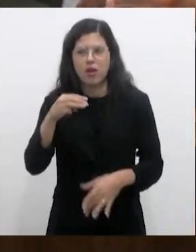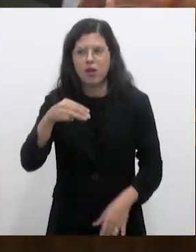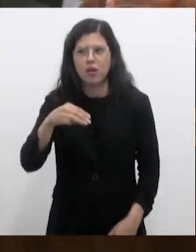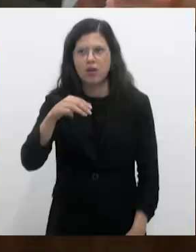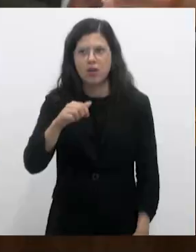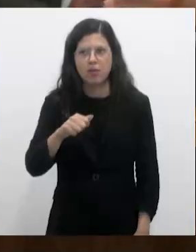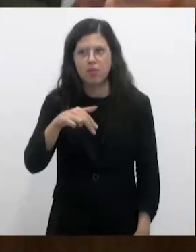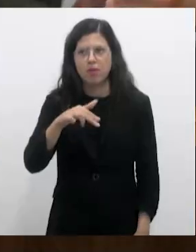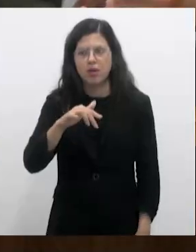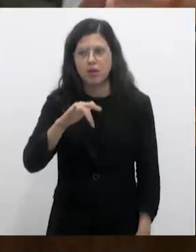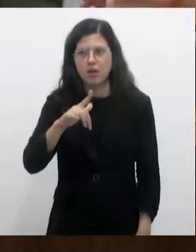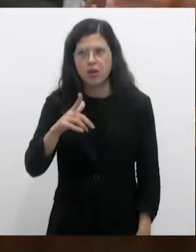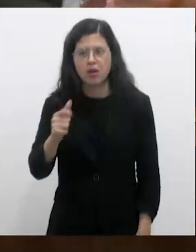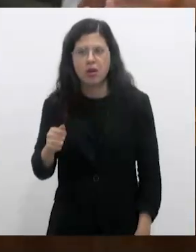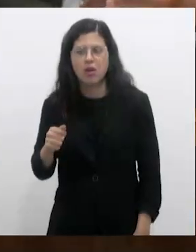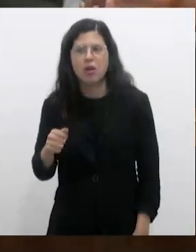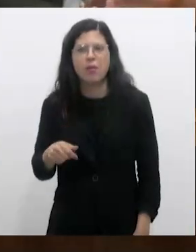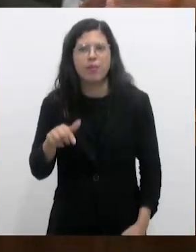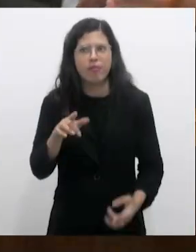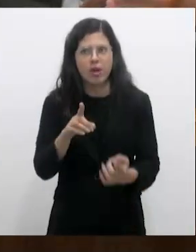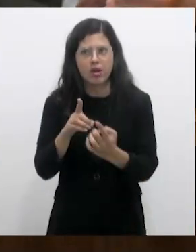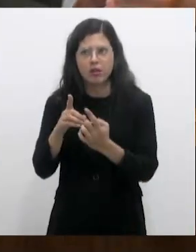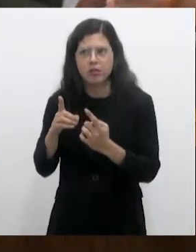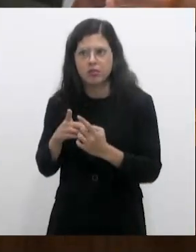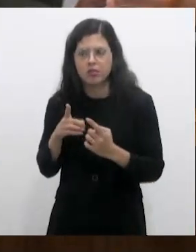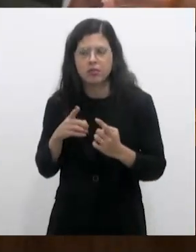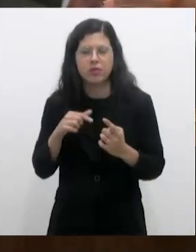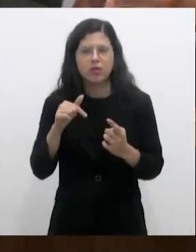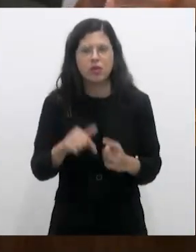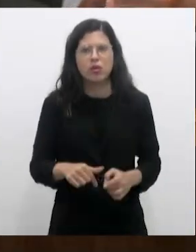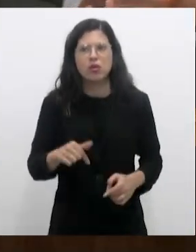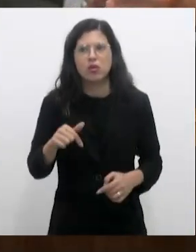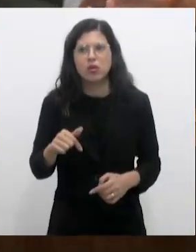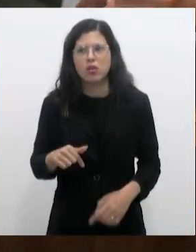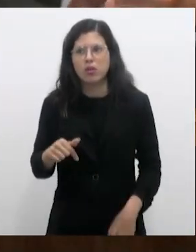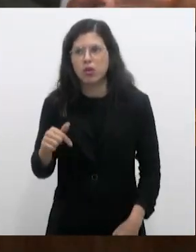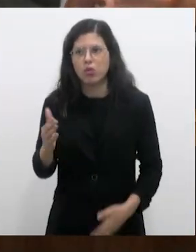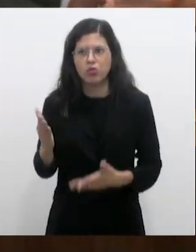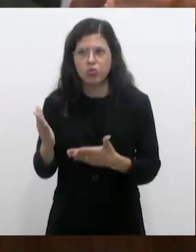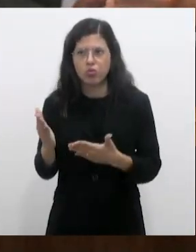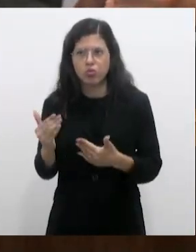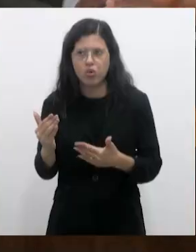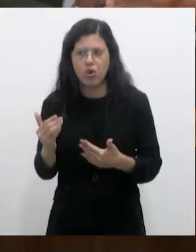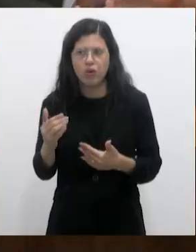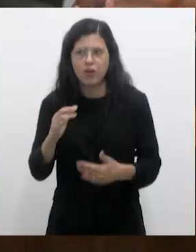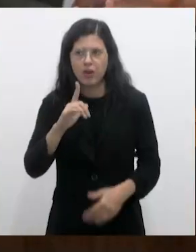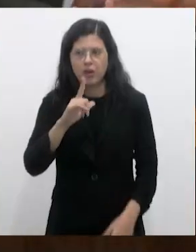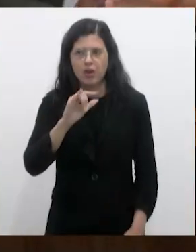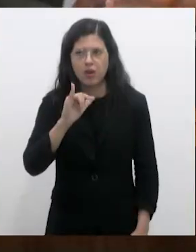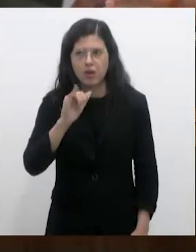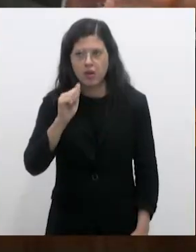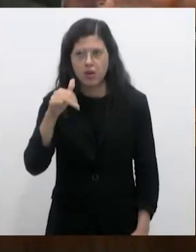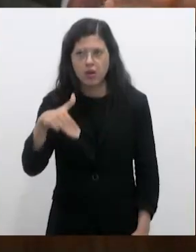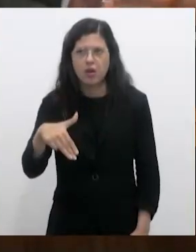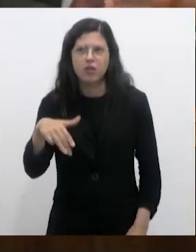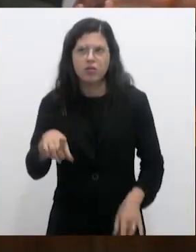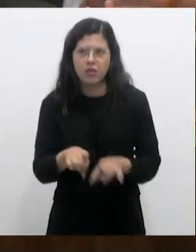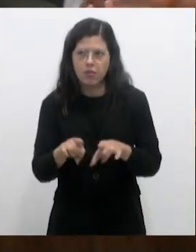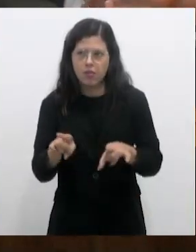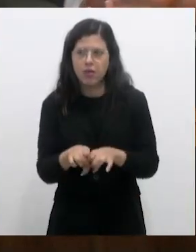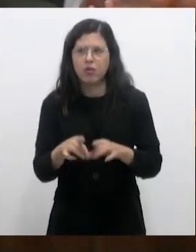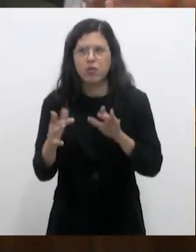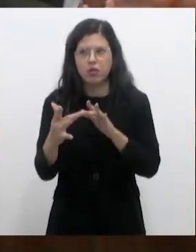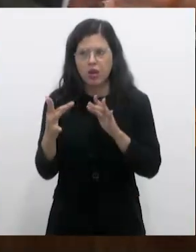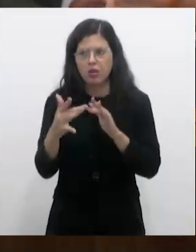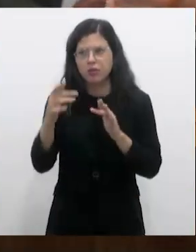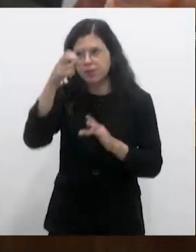do jovem Liam. Até liguei para o prefeito Delaroli, nos atendeu super bem, está prestando lá os devidos atendimentos no que diz